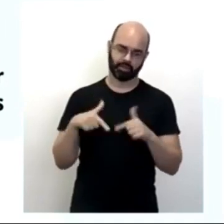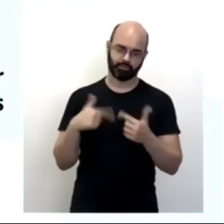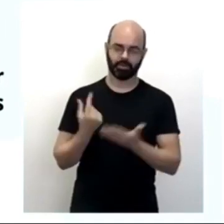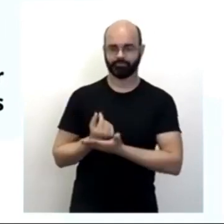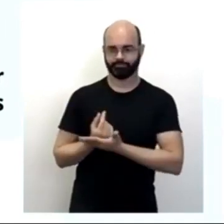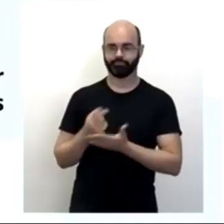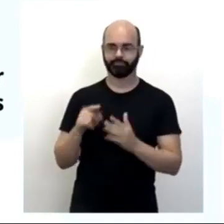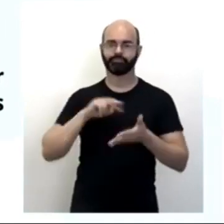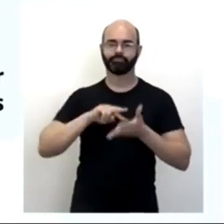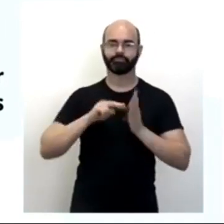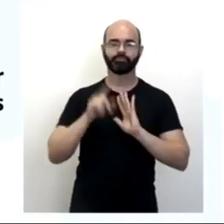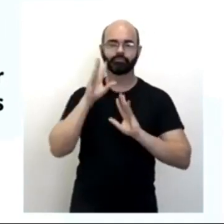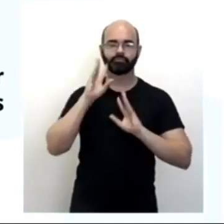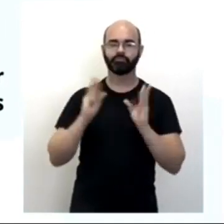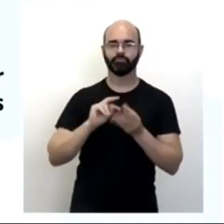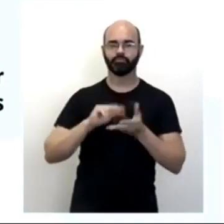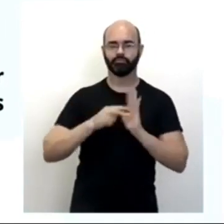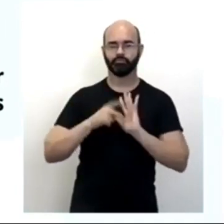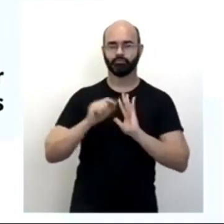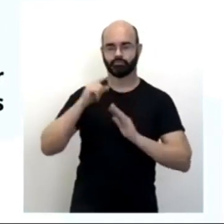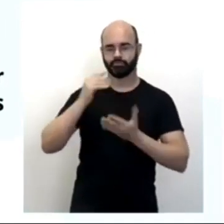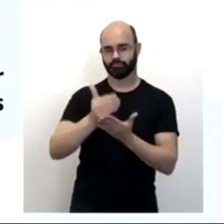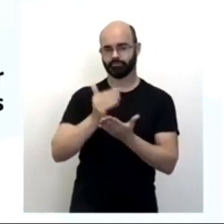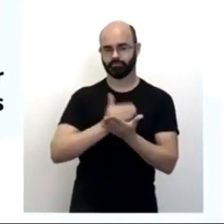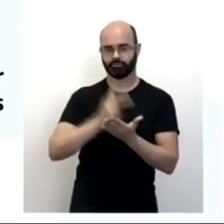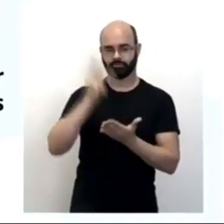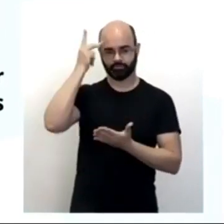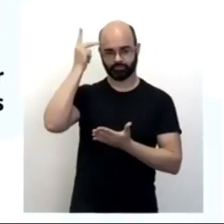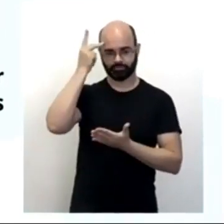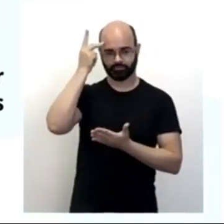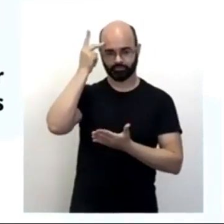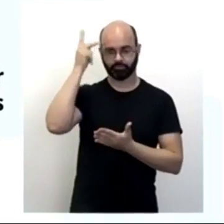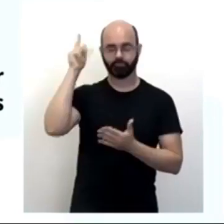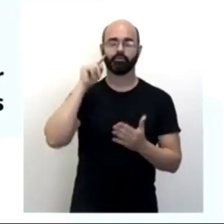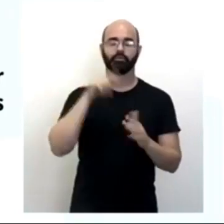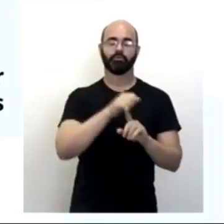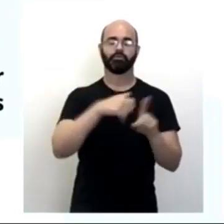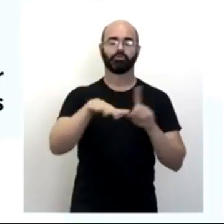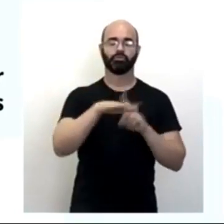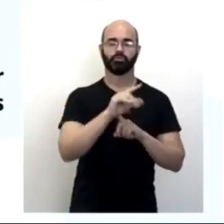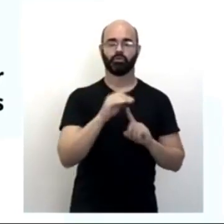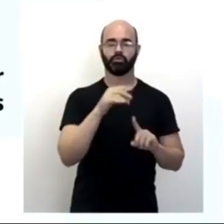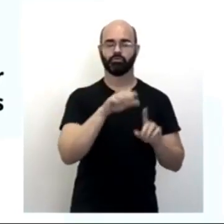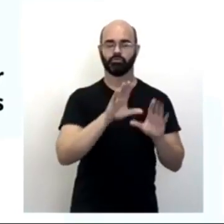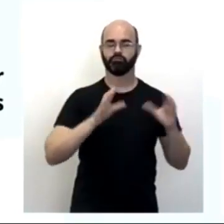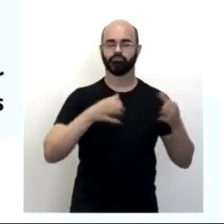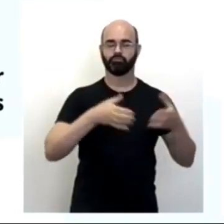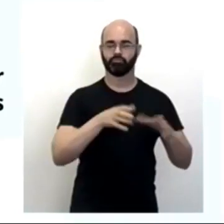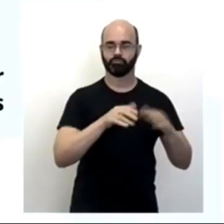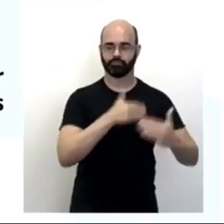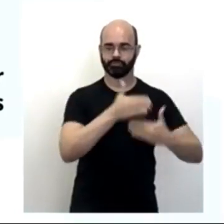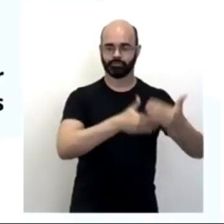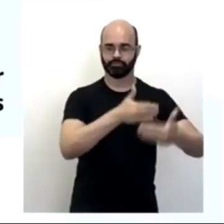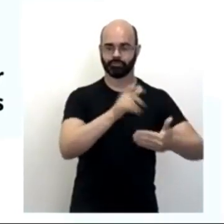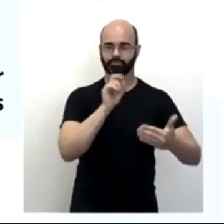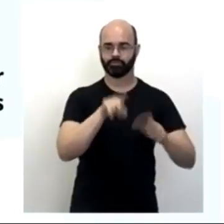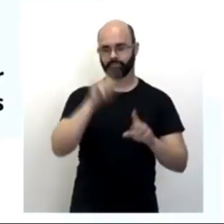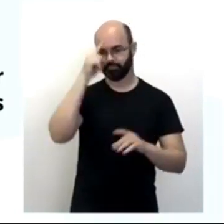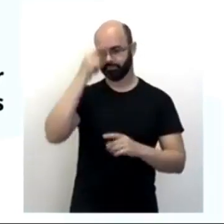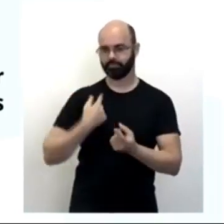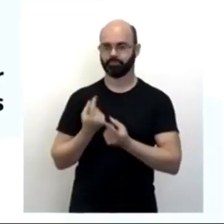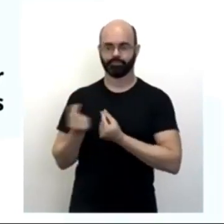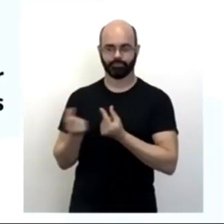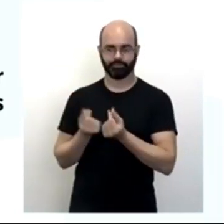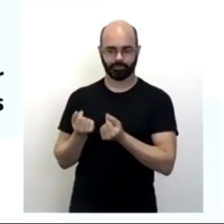Paulo, interpretar realidades históricos-sociais a partir de conhecimentos sobre a economia e